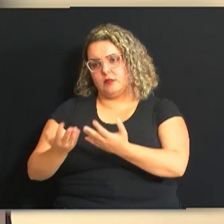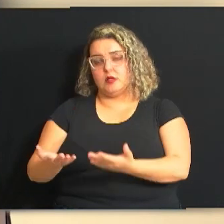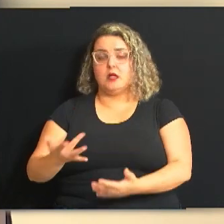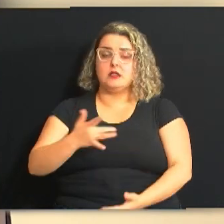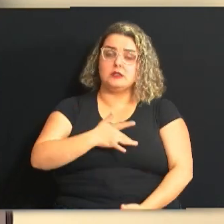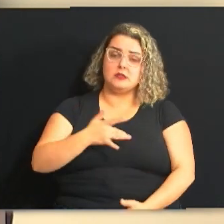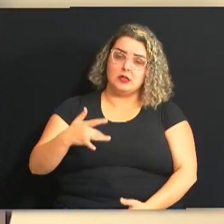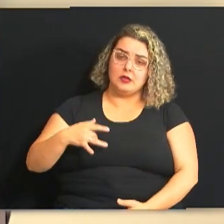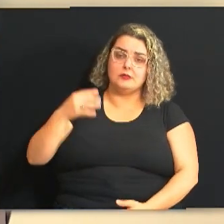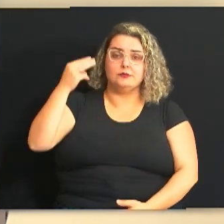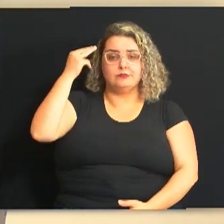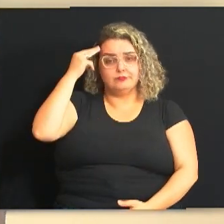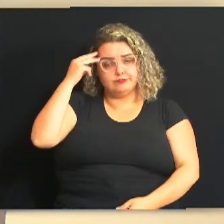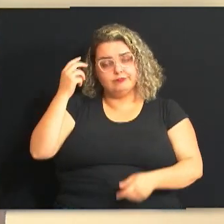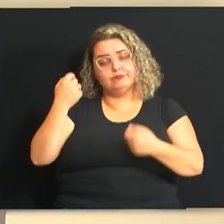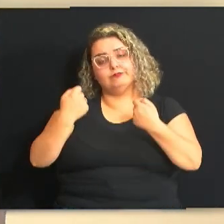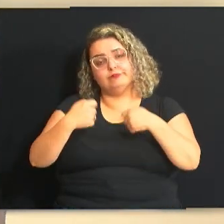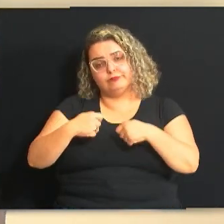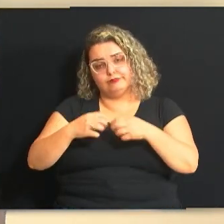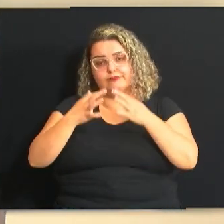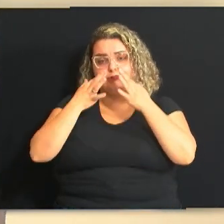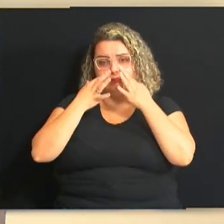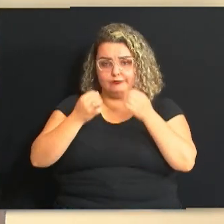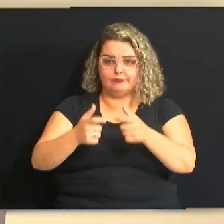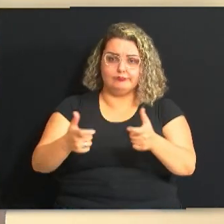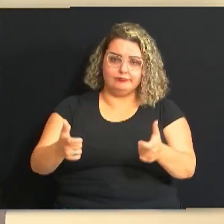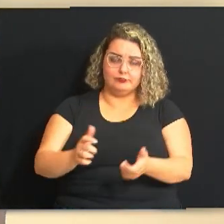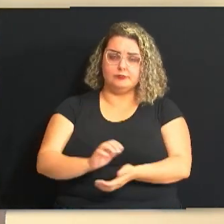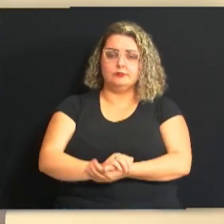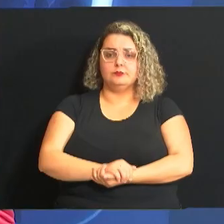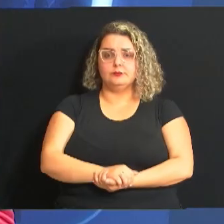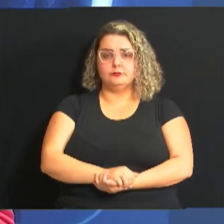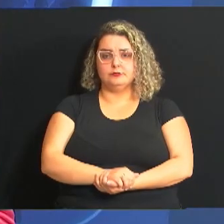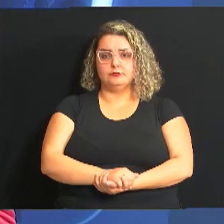mental precisa, sim, de uma atenção.